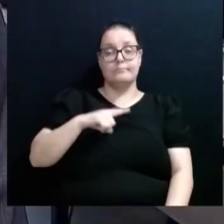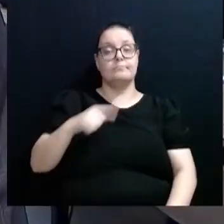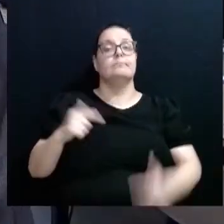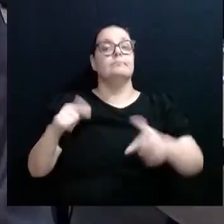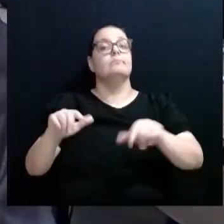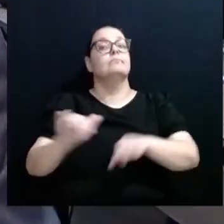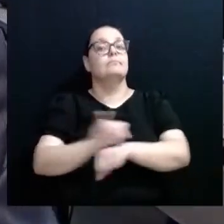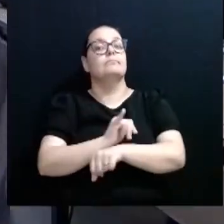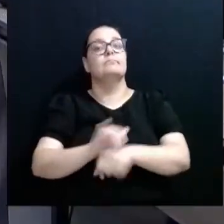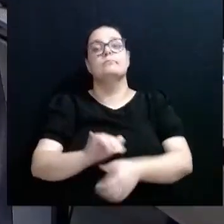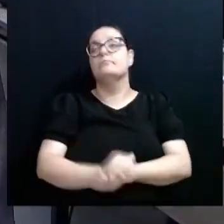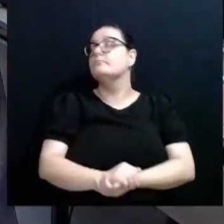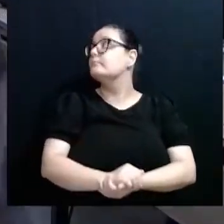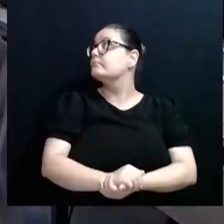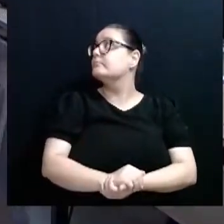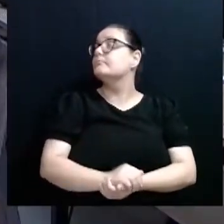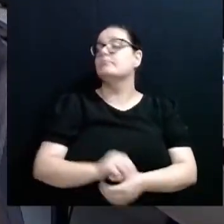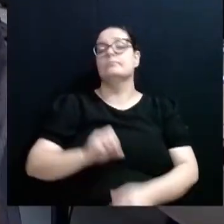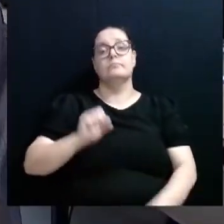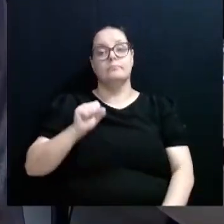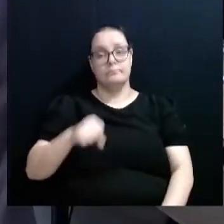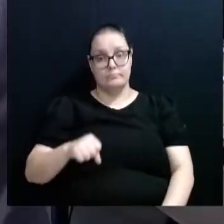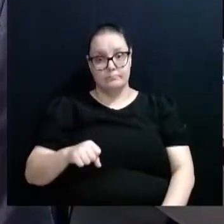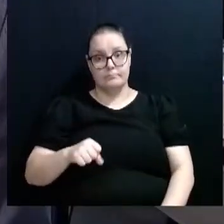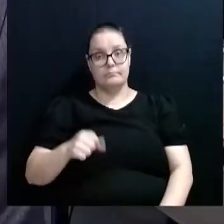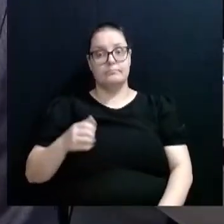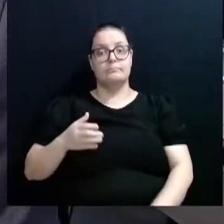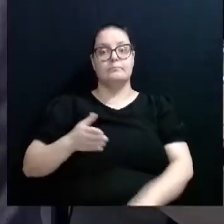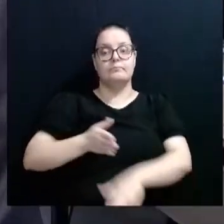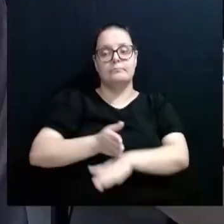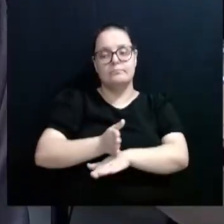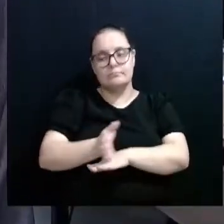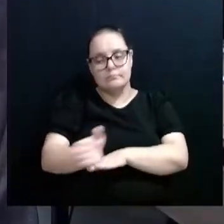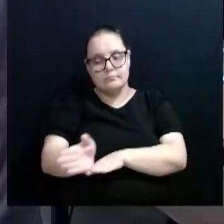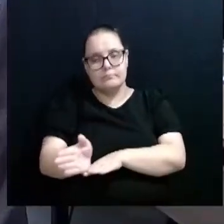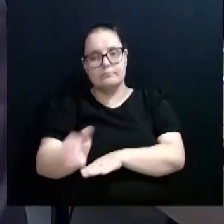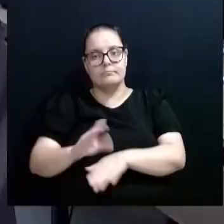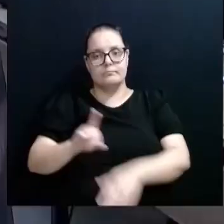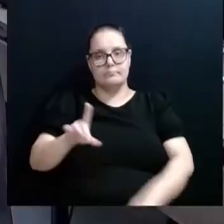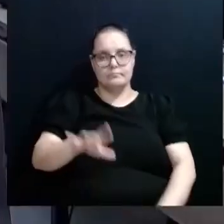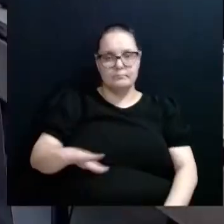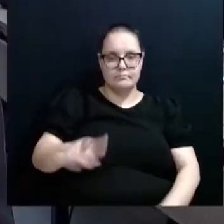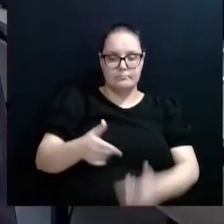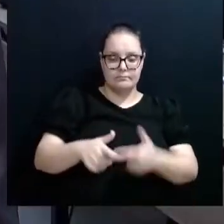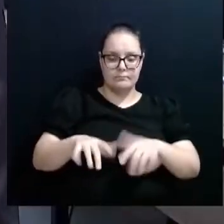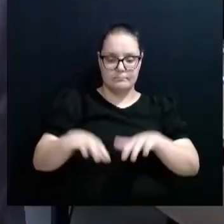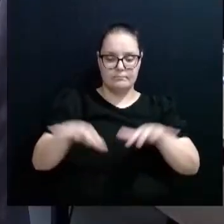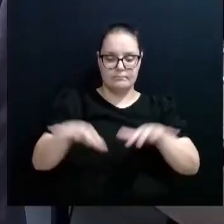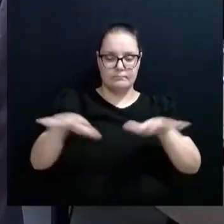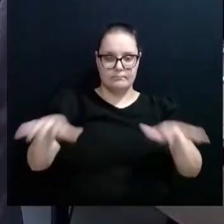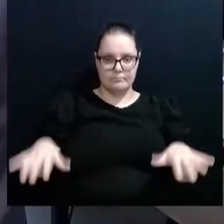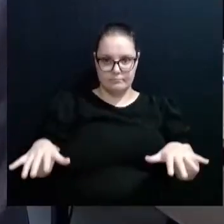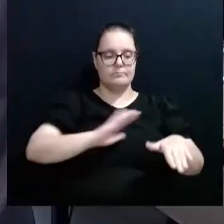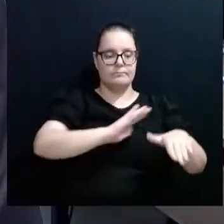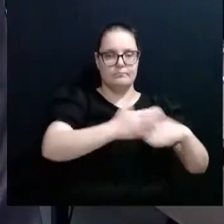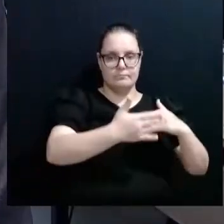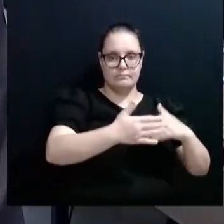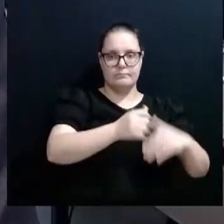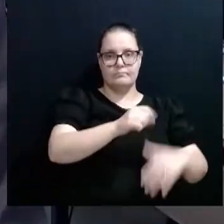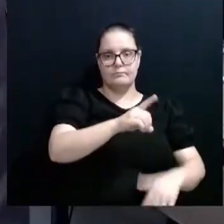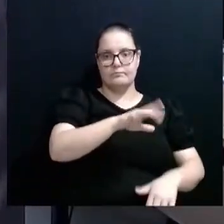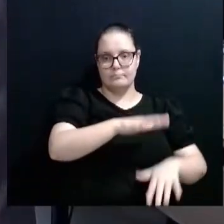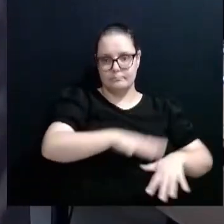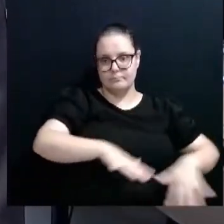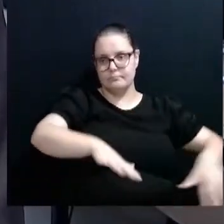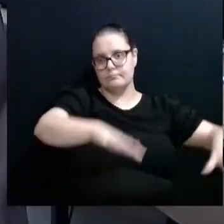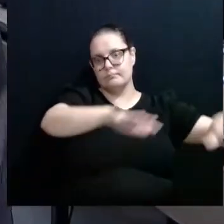Isso, porque é na entrada do distrito e é onde faz uma divisão entre os bairros adjacentes ali da Vila Padre Anchieta